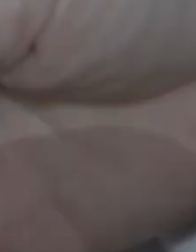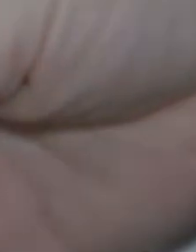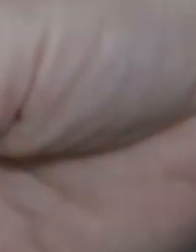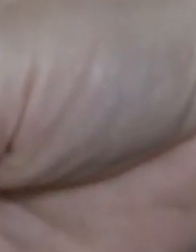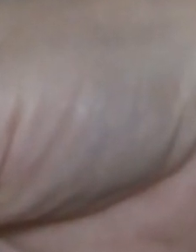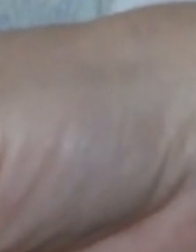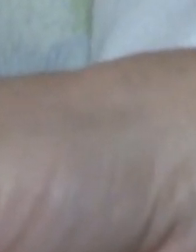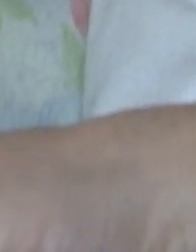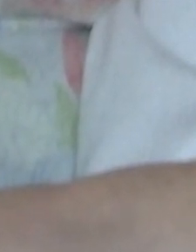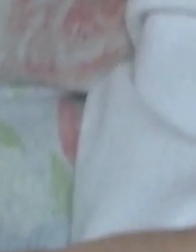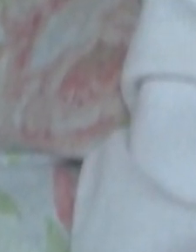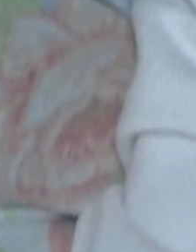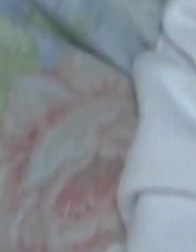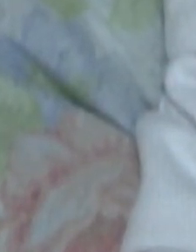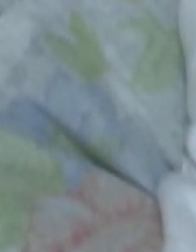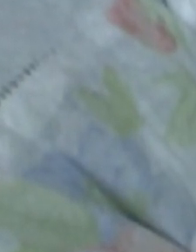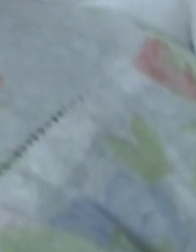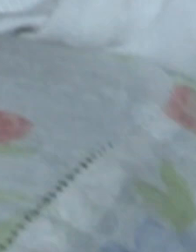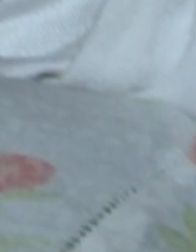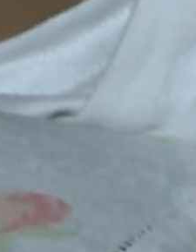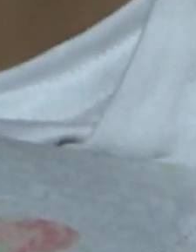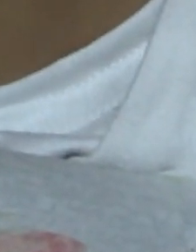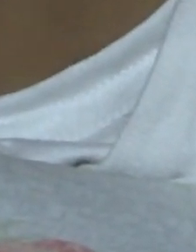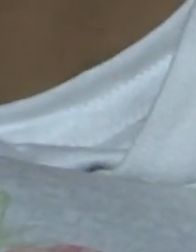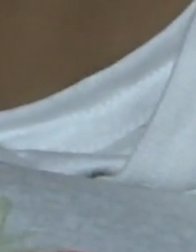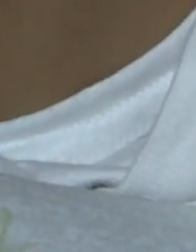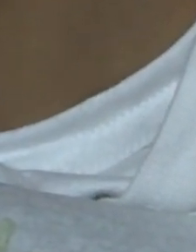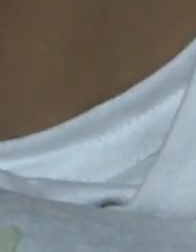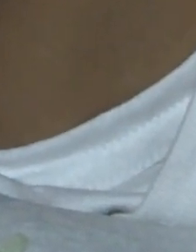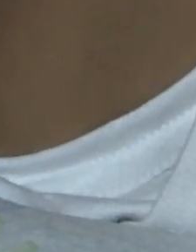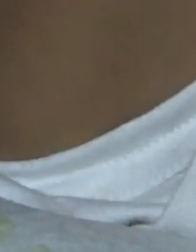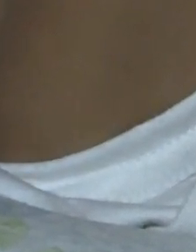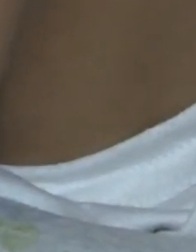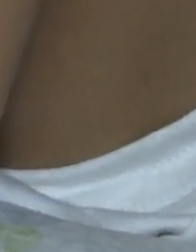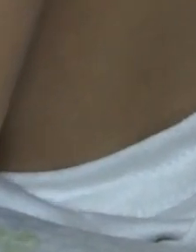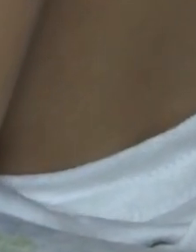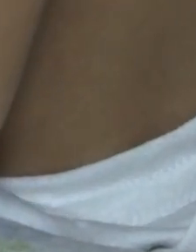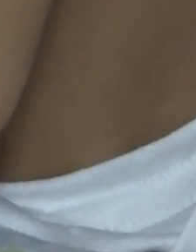importante. Contribua para que esse trabalho não pare.